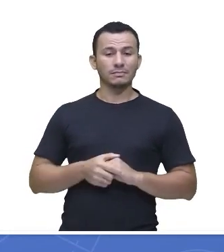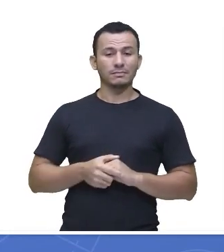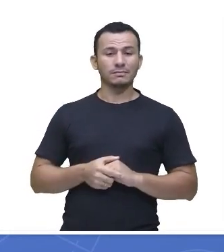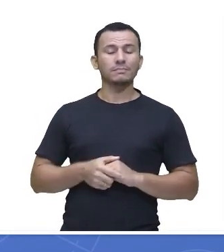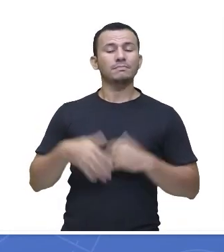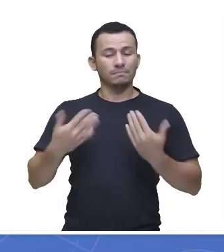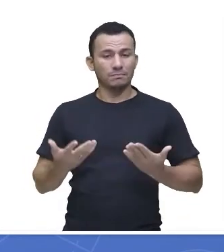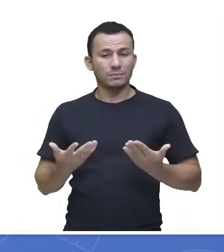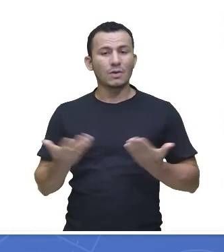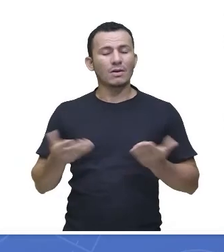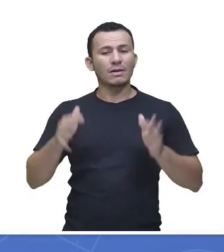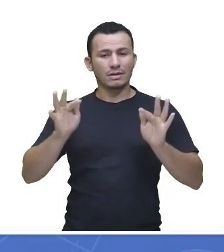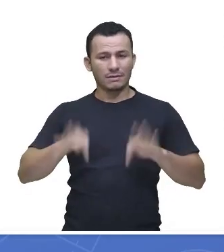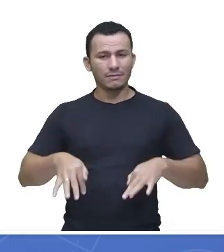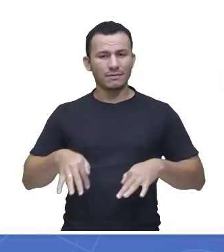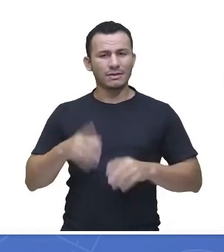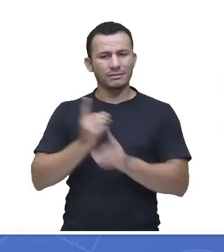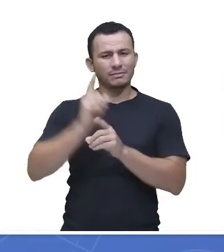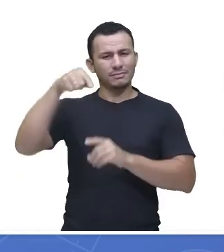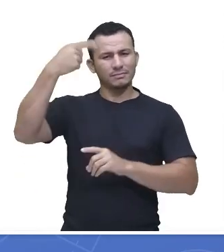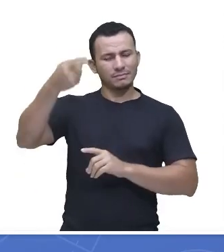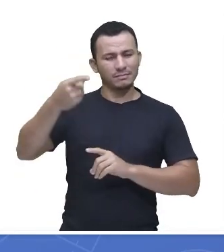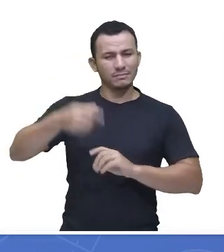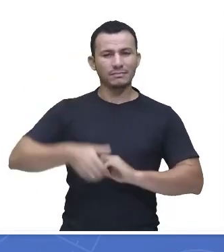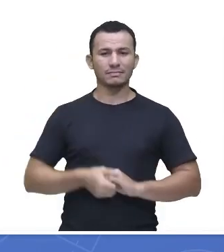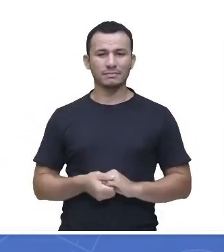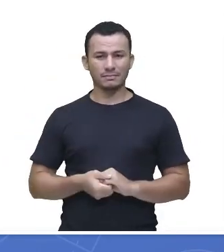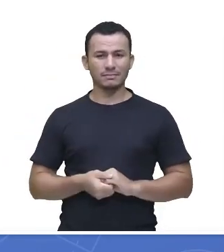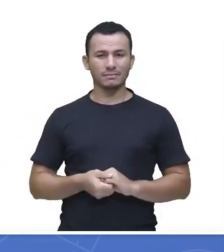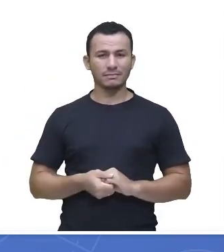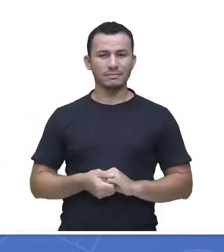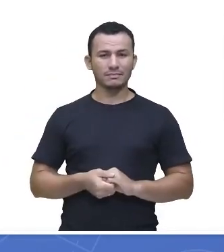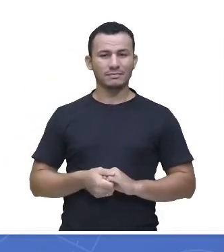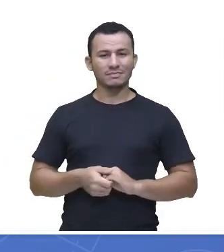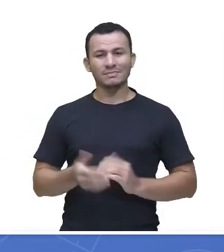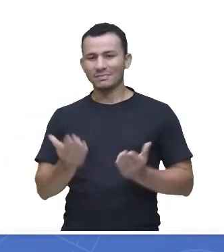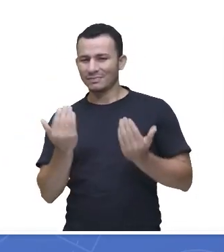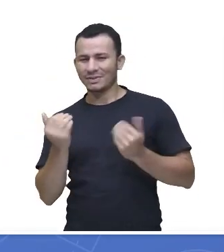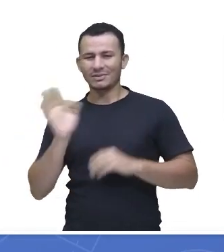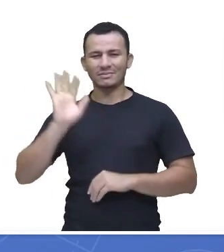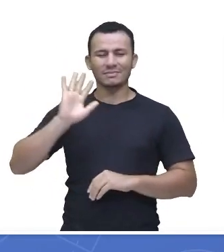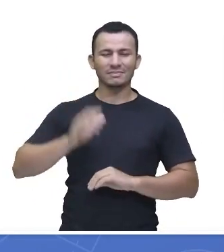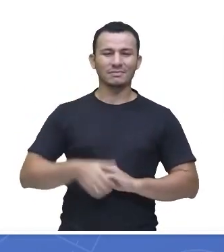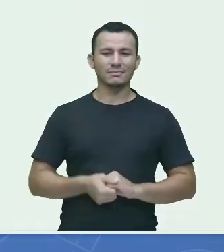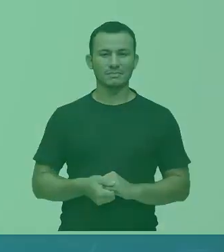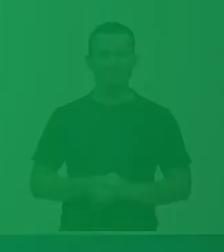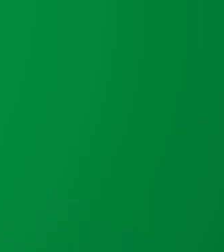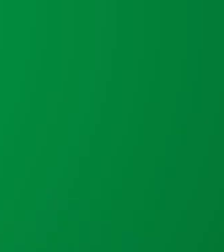Nós ficamos por aqui. Até a próxima aula, se Deus quiser. Venham todos. Tchau, tchau.